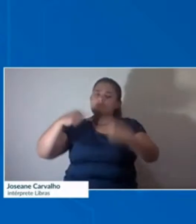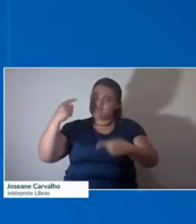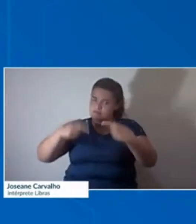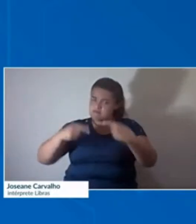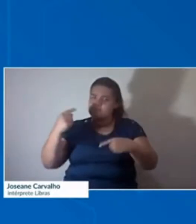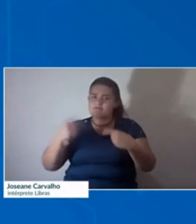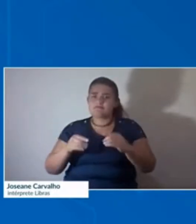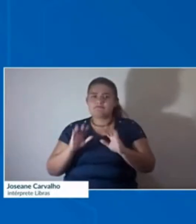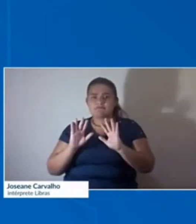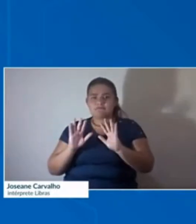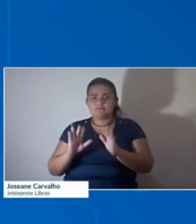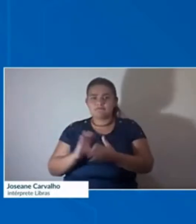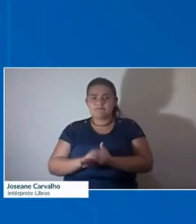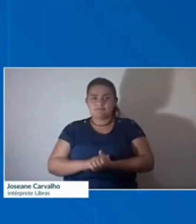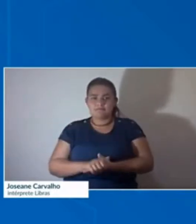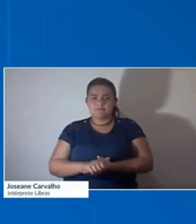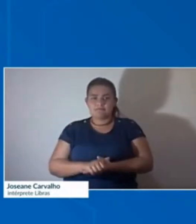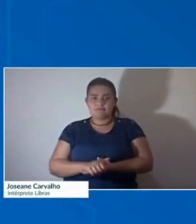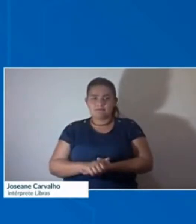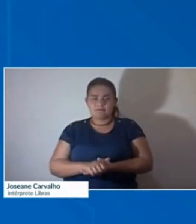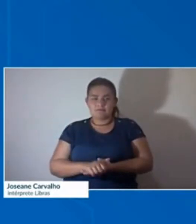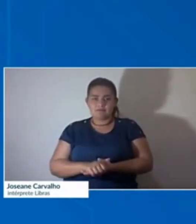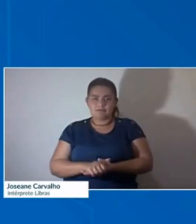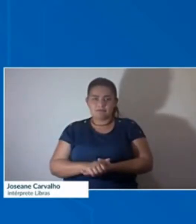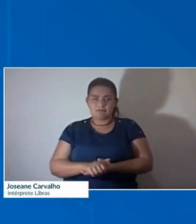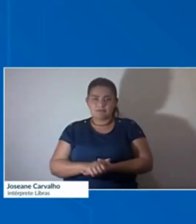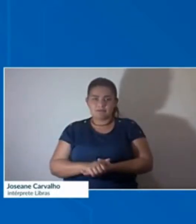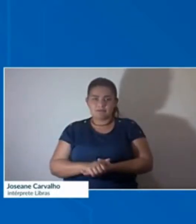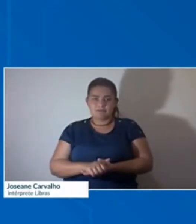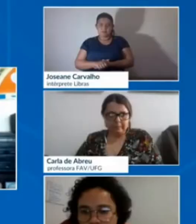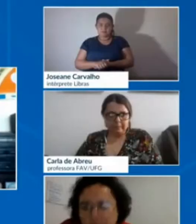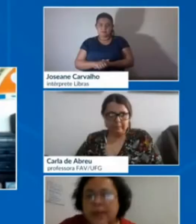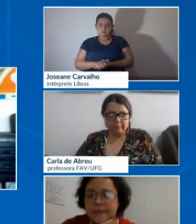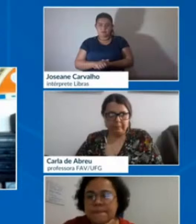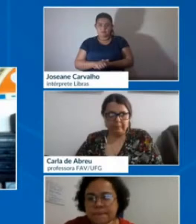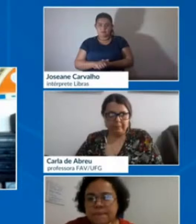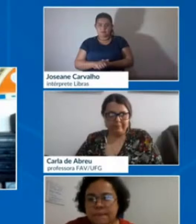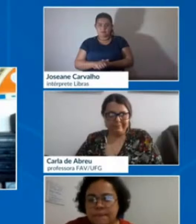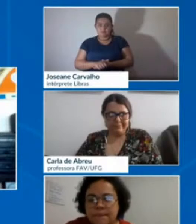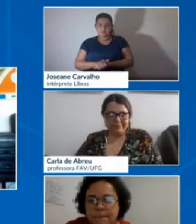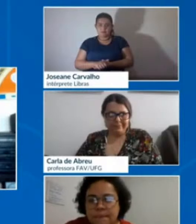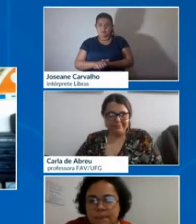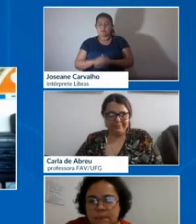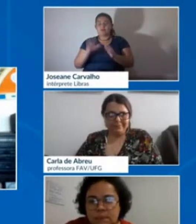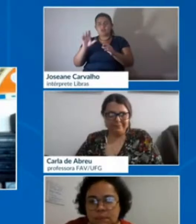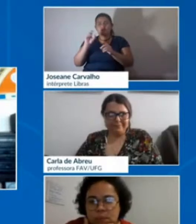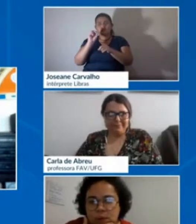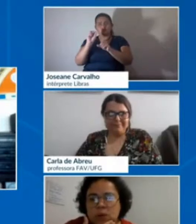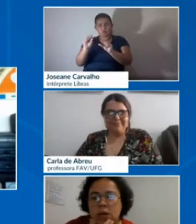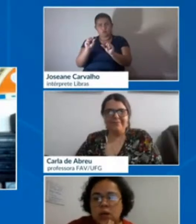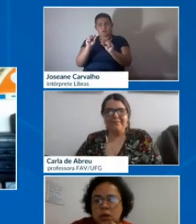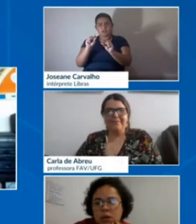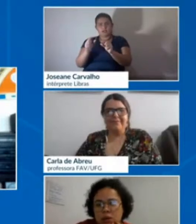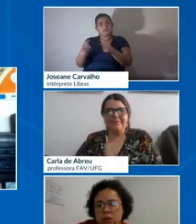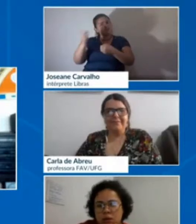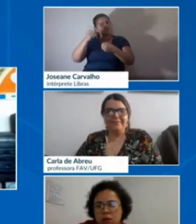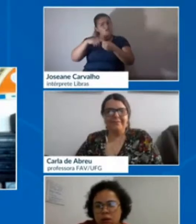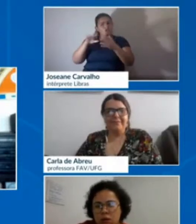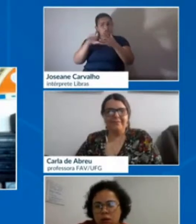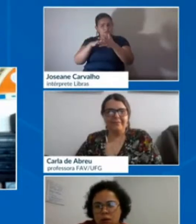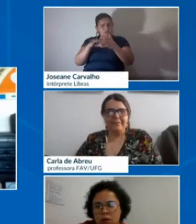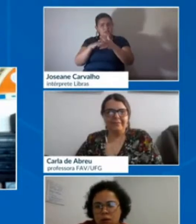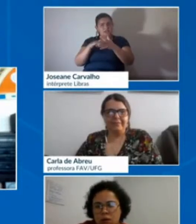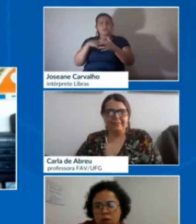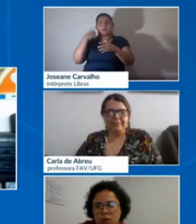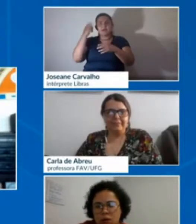mas o que eu acho... Eu vou te interromper um pouquinho só para a gente ir para o intervalo, tá? Mas daqui a pouco a gente volta a falar dessas questões. Acho bacana também a